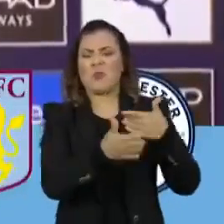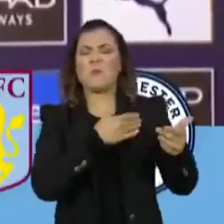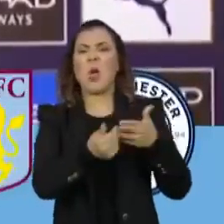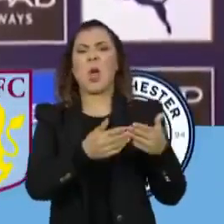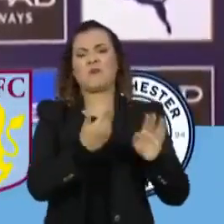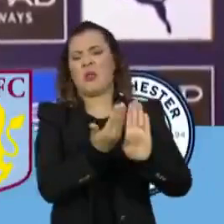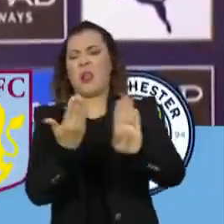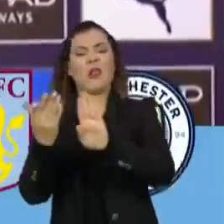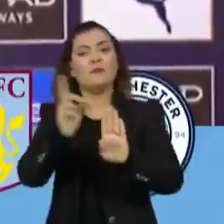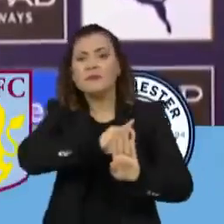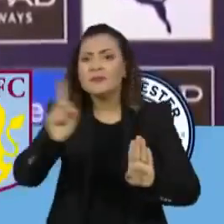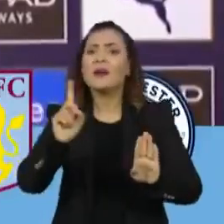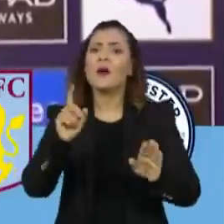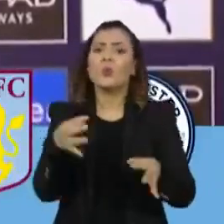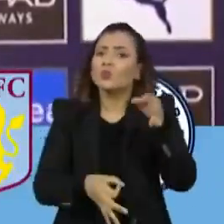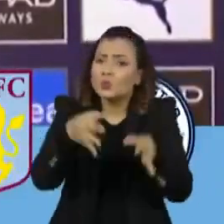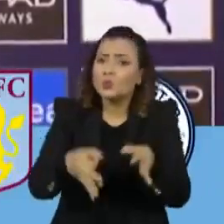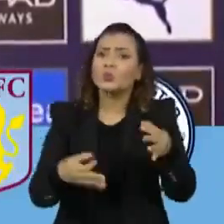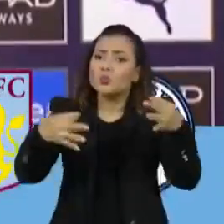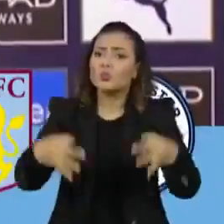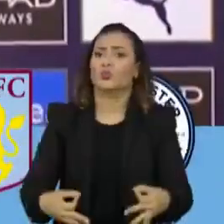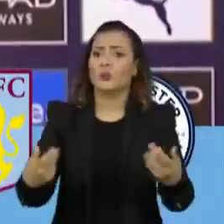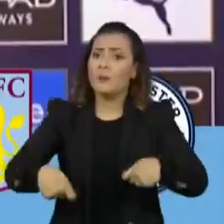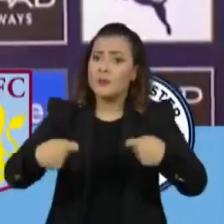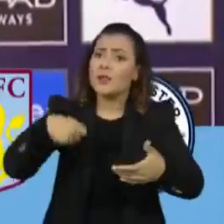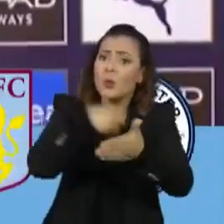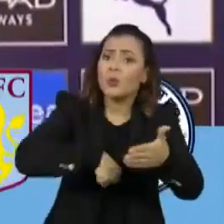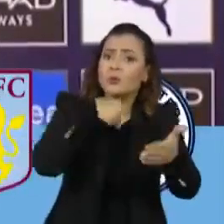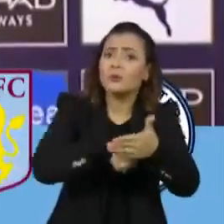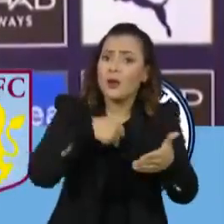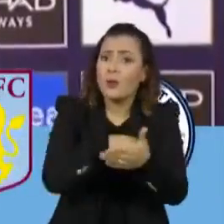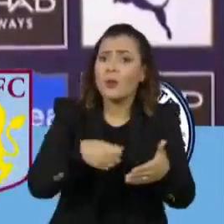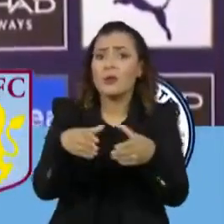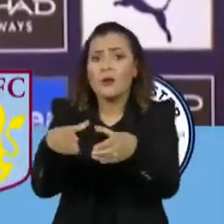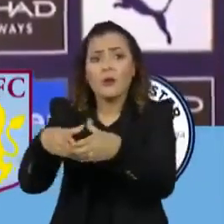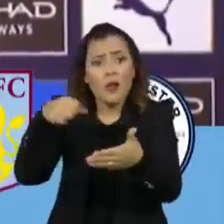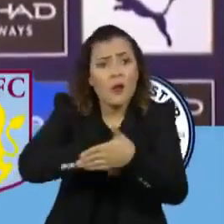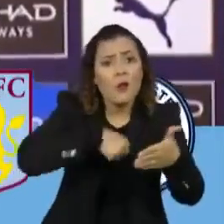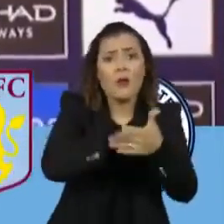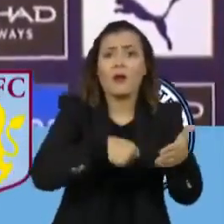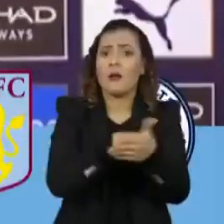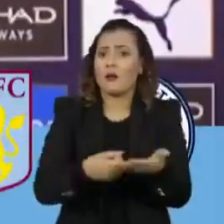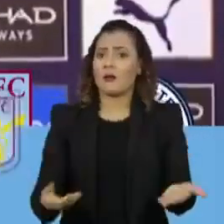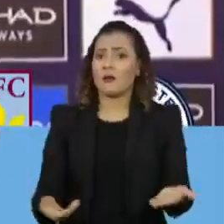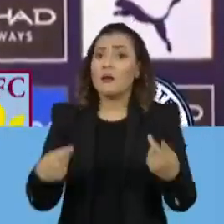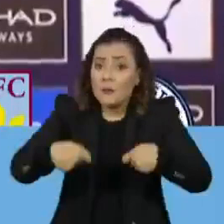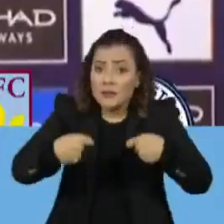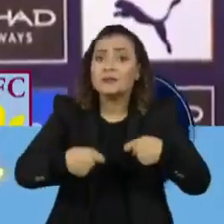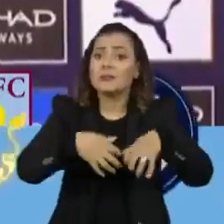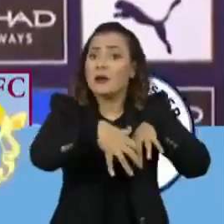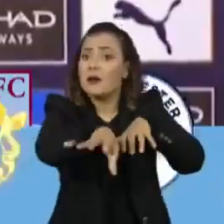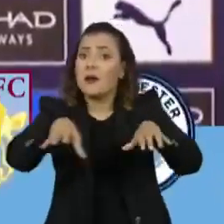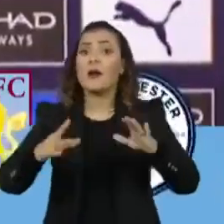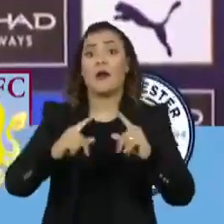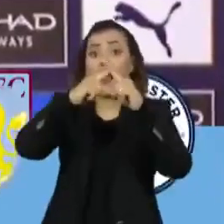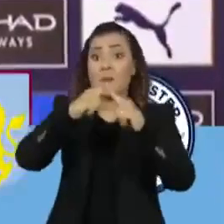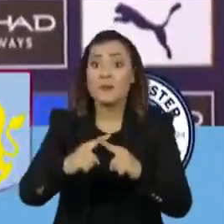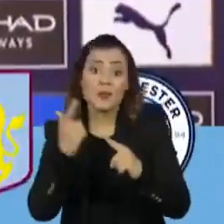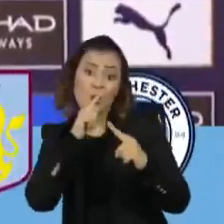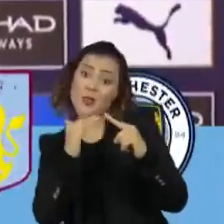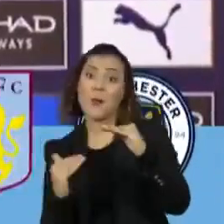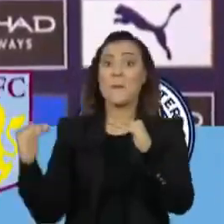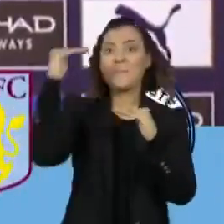not for one team fight fight fight or even The Top of the king of bikes